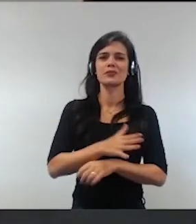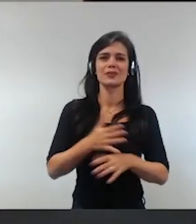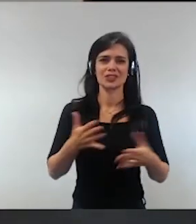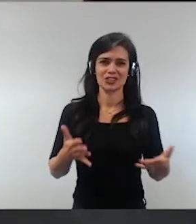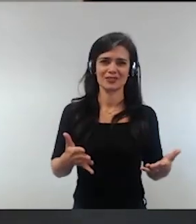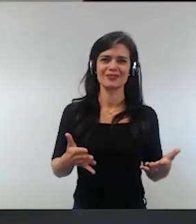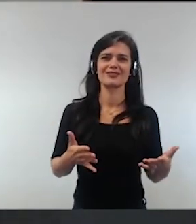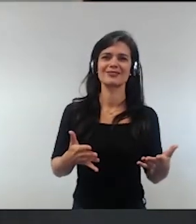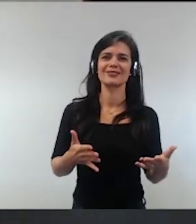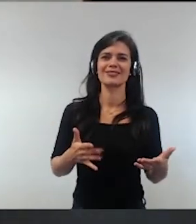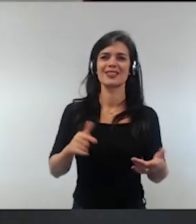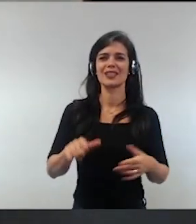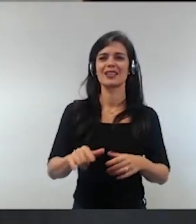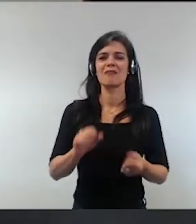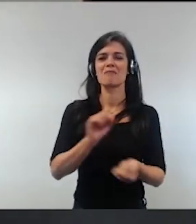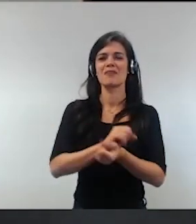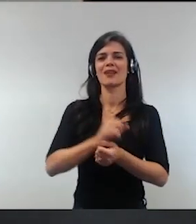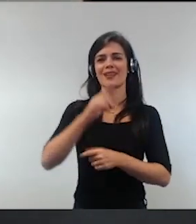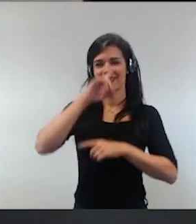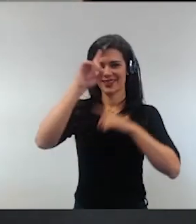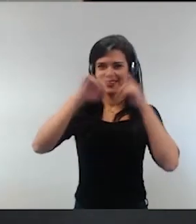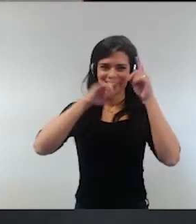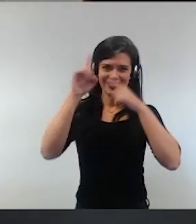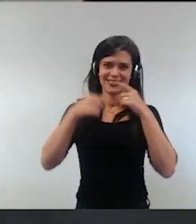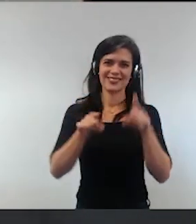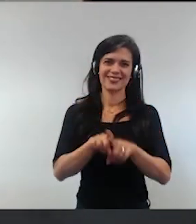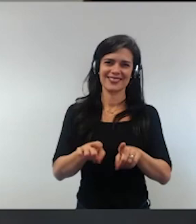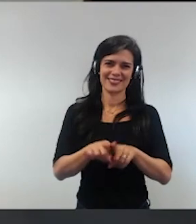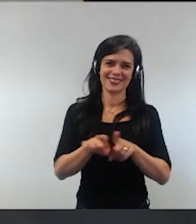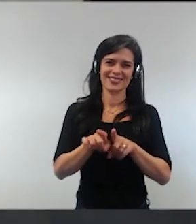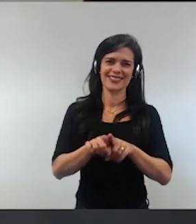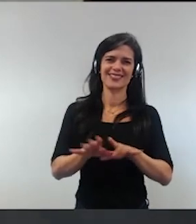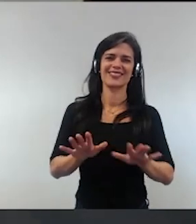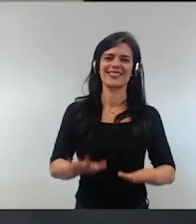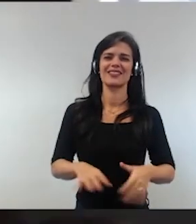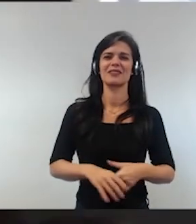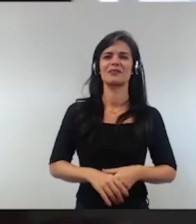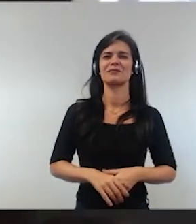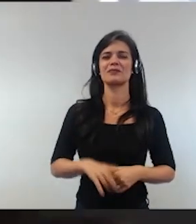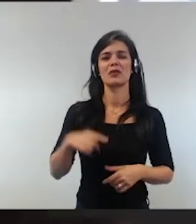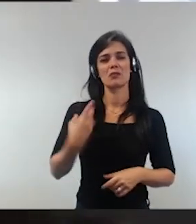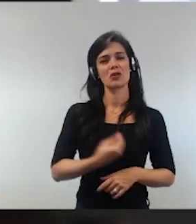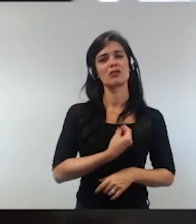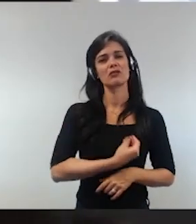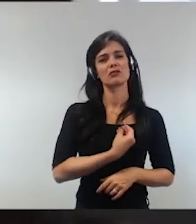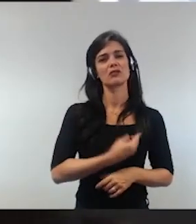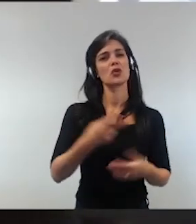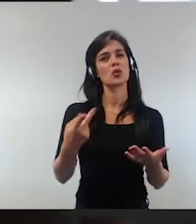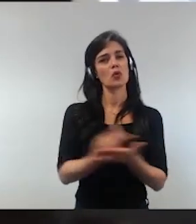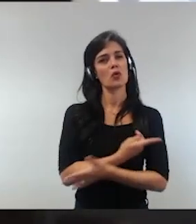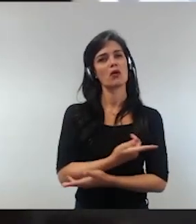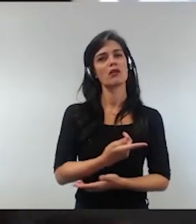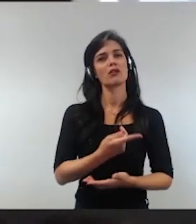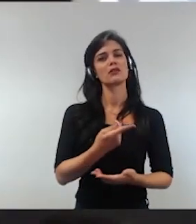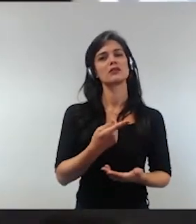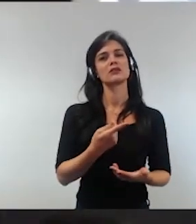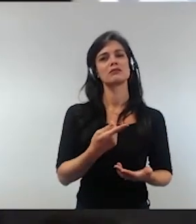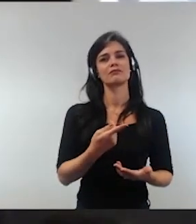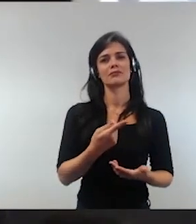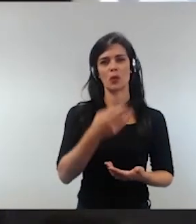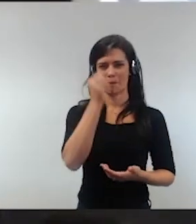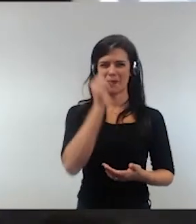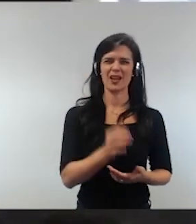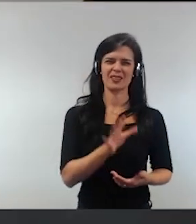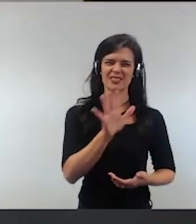afastando a criatividade, né? Mas Exatamente. nós estamos aí, vivemos uma situação no nosso país, inclusive do ponto de